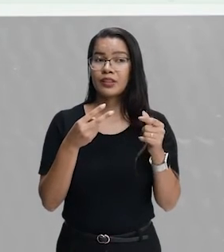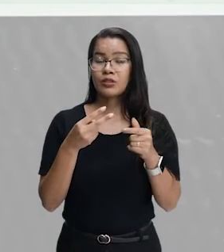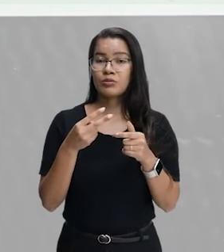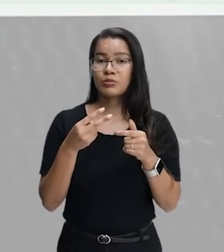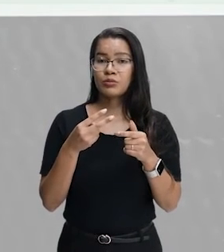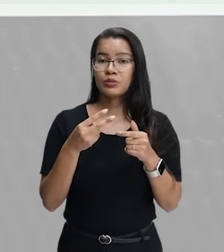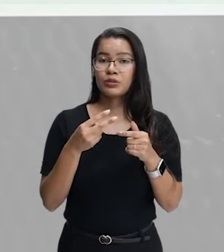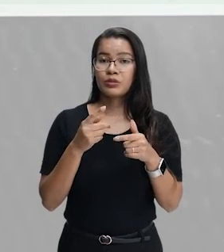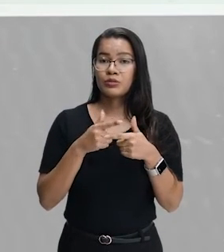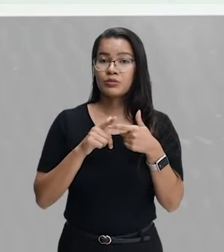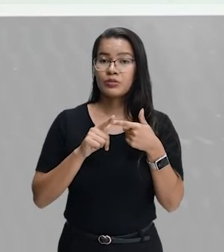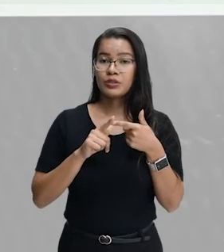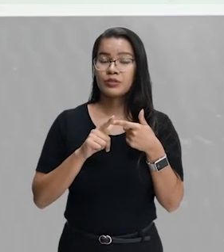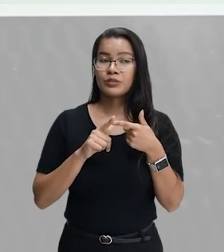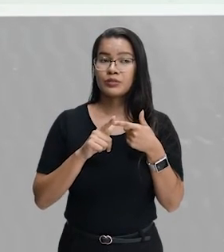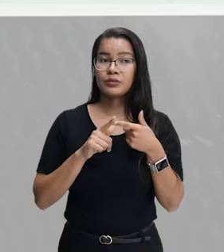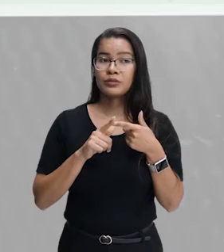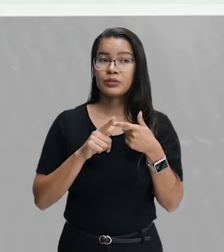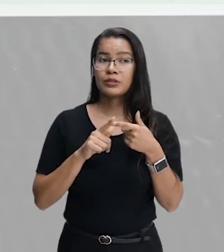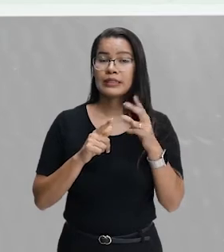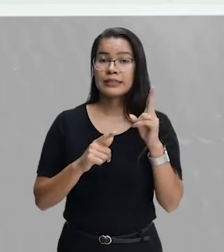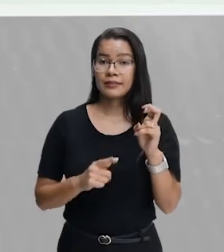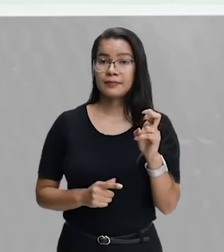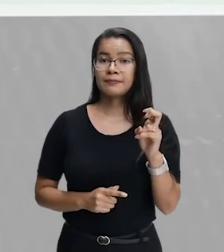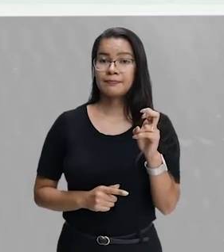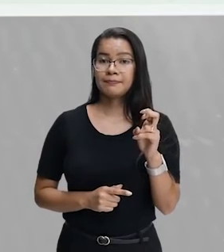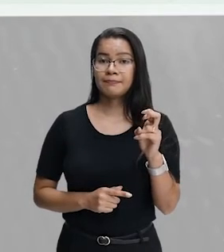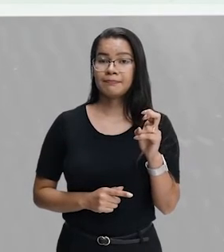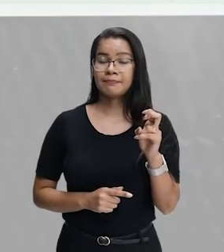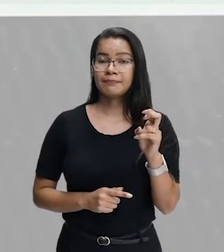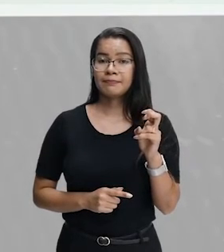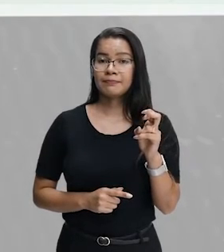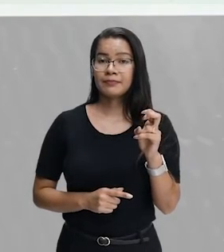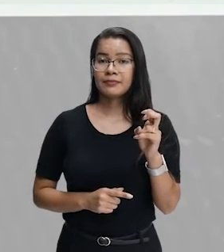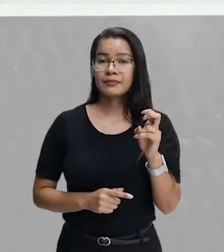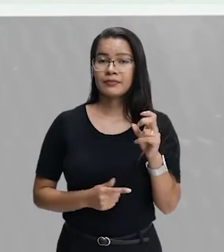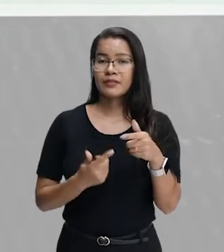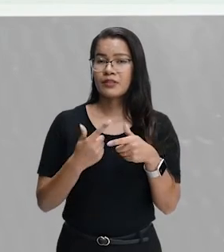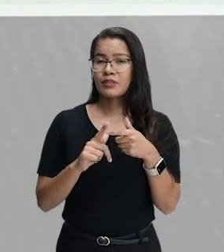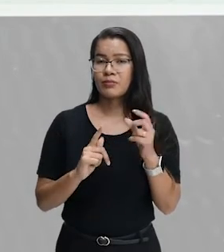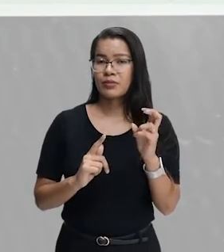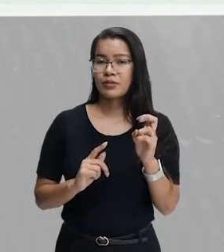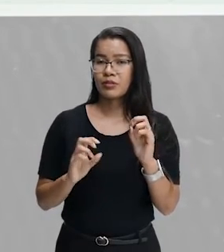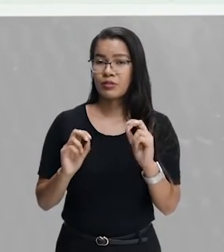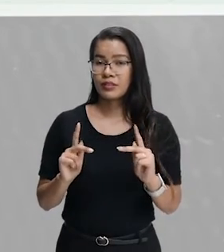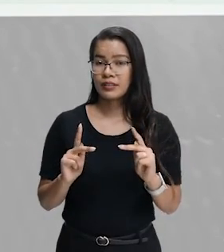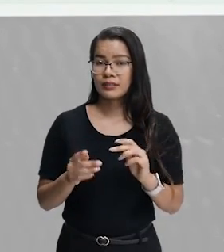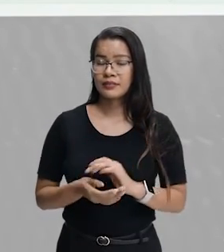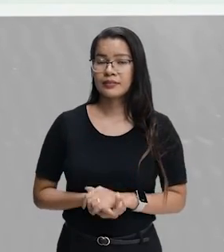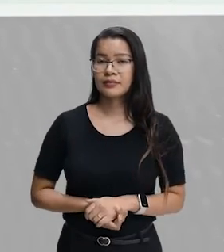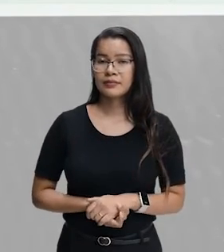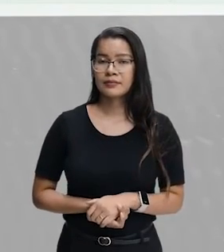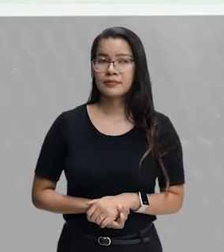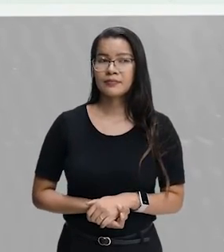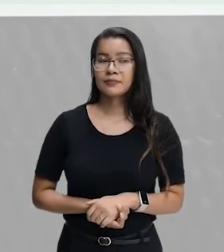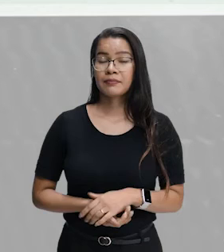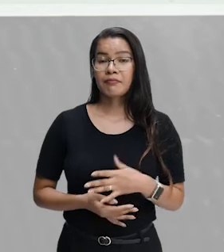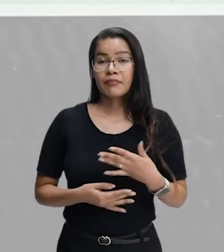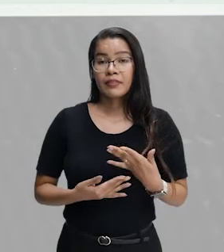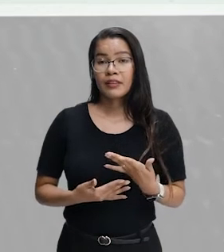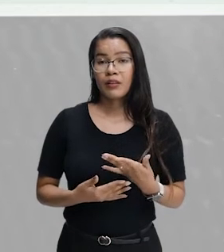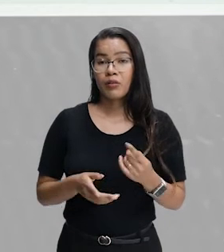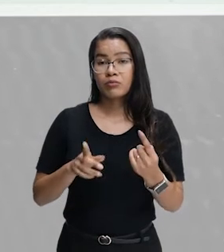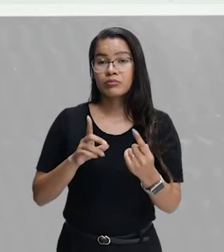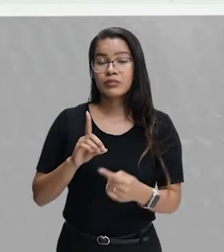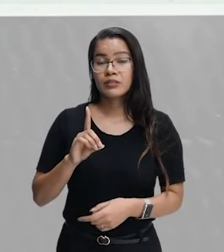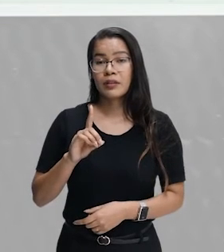aqui dividido por 5. Divisão por 5, tá? Então,